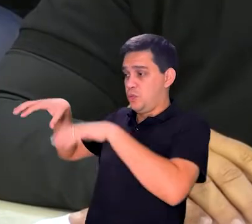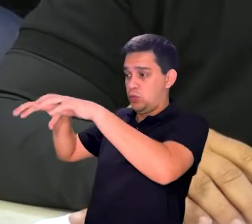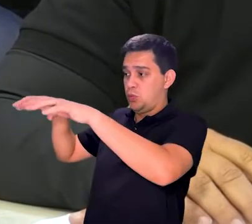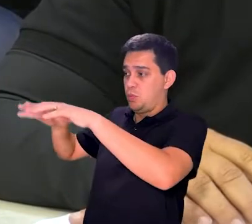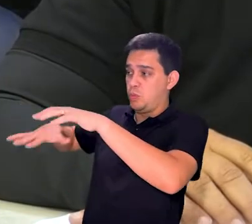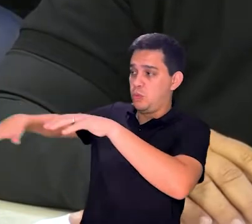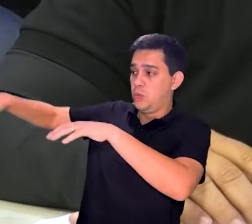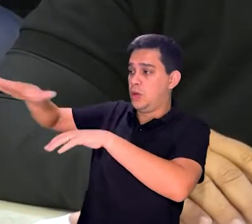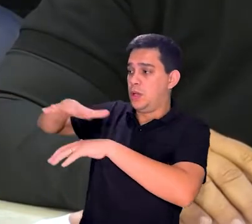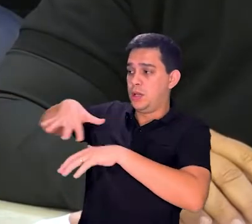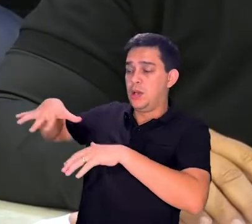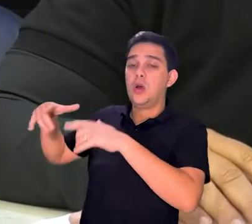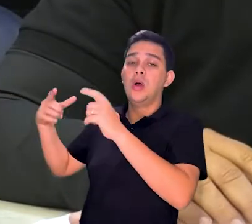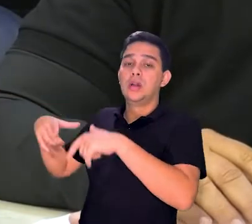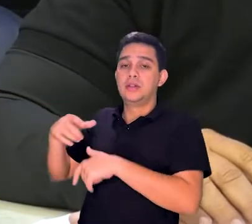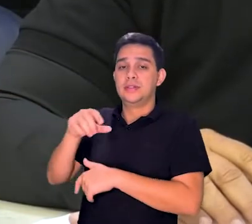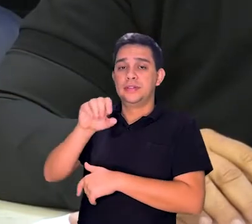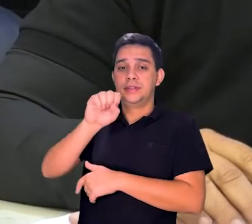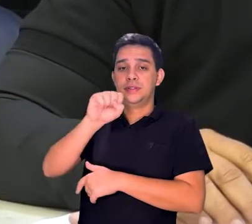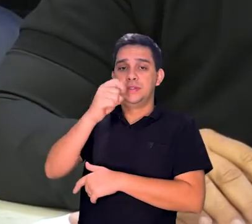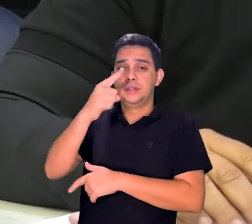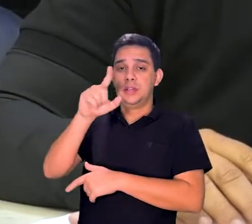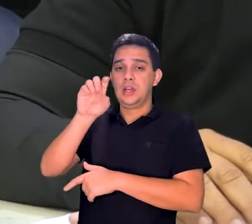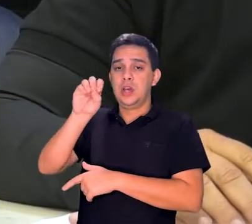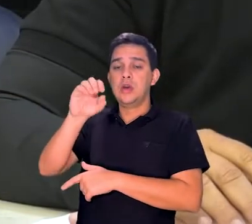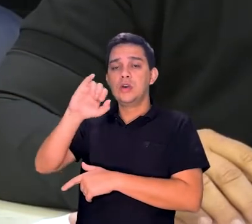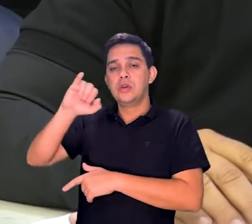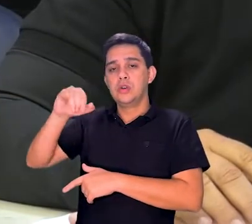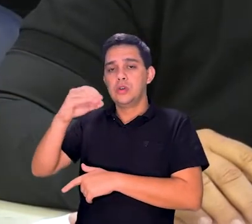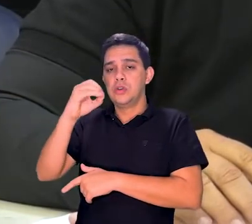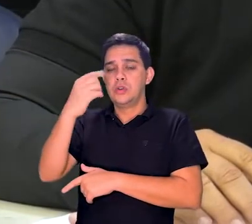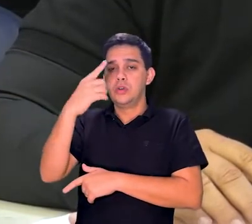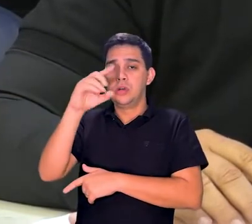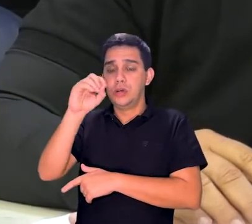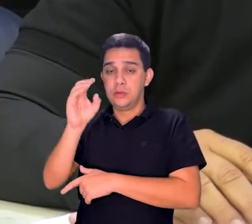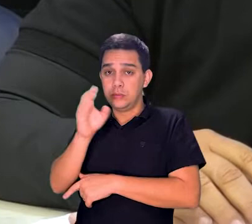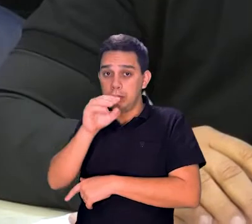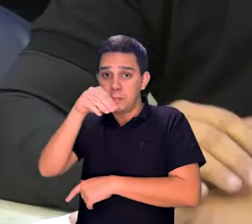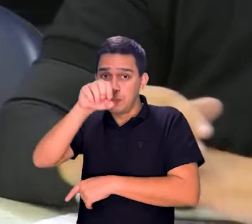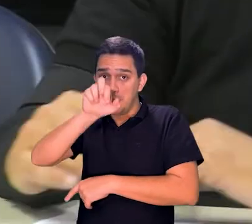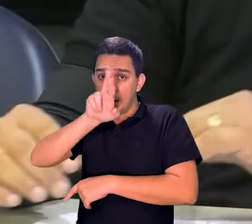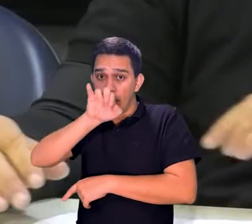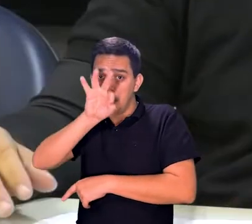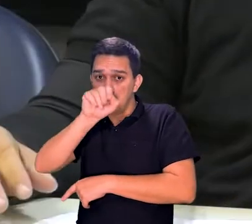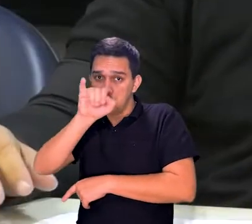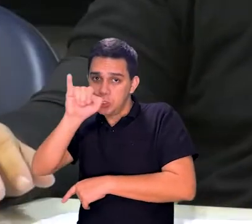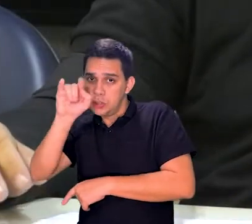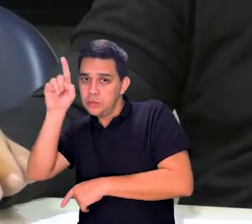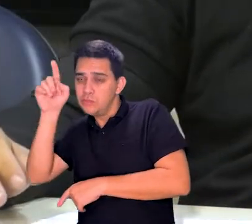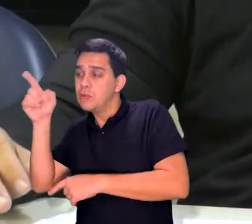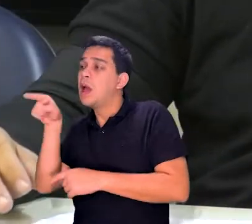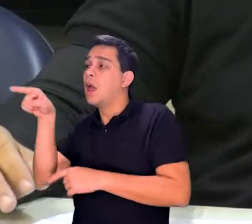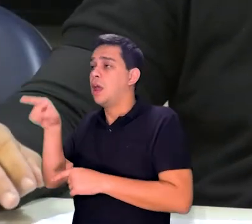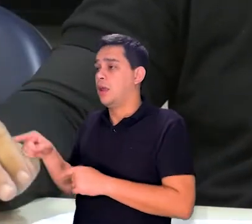João de Meriti, fornecem diversas informações a respeito de como o tráfico funciona, quem são os traficantes,